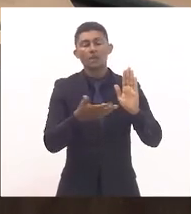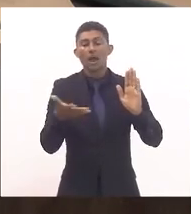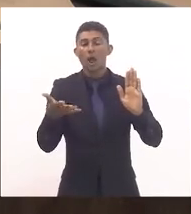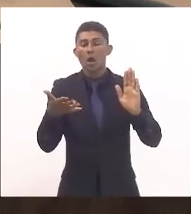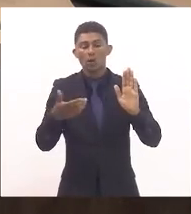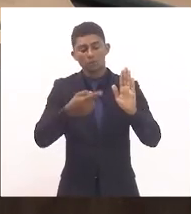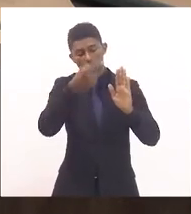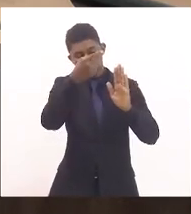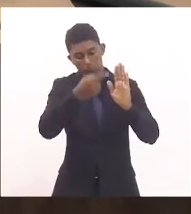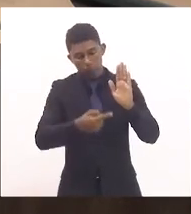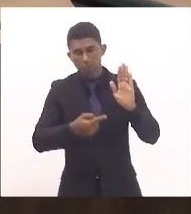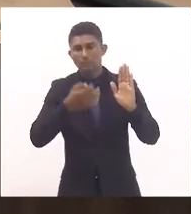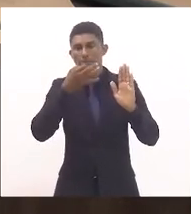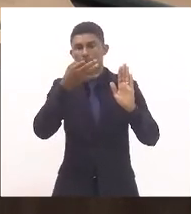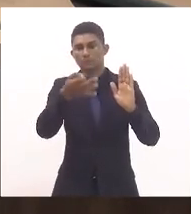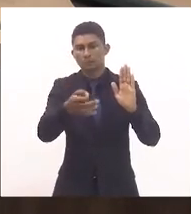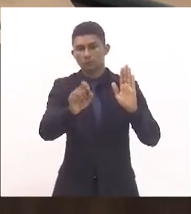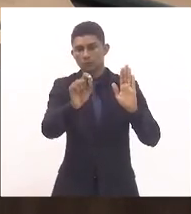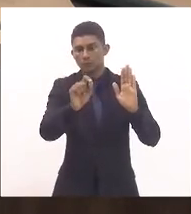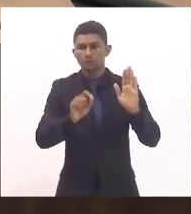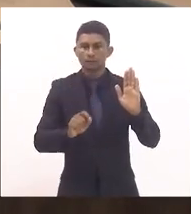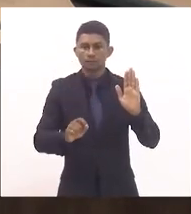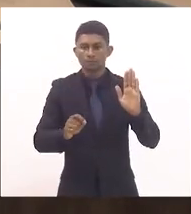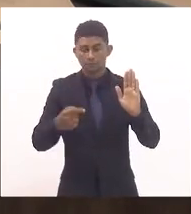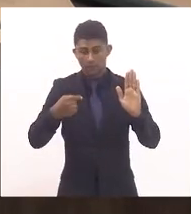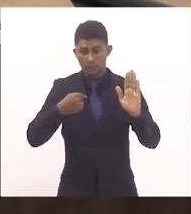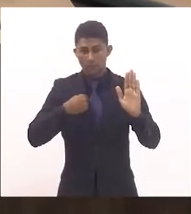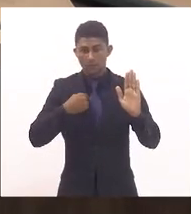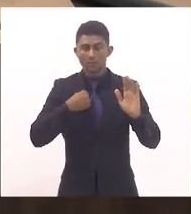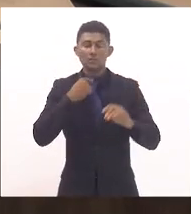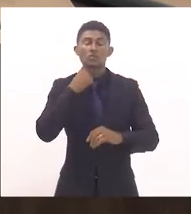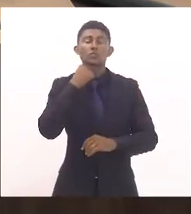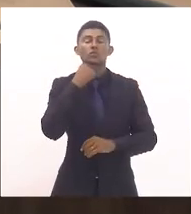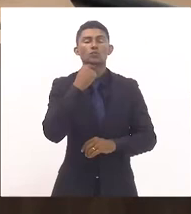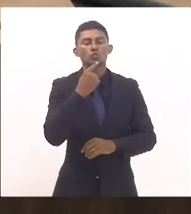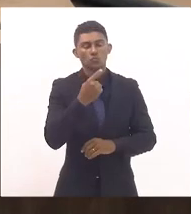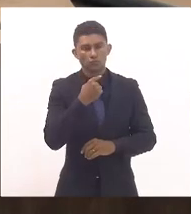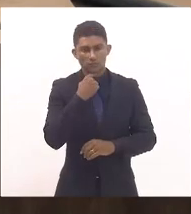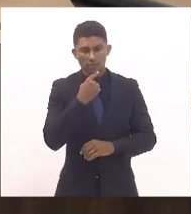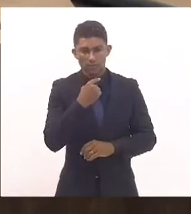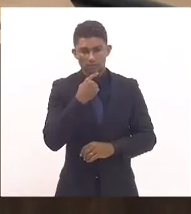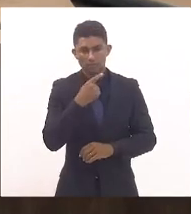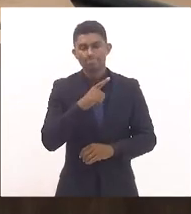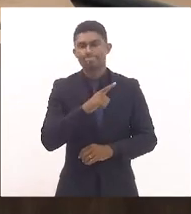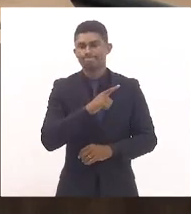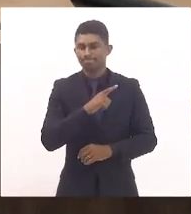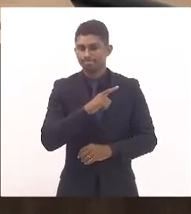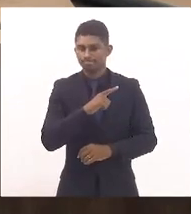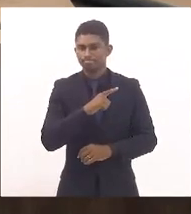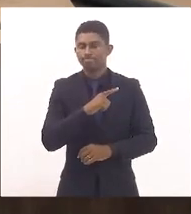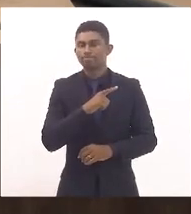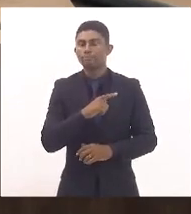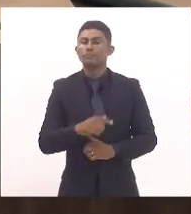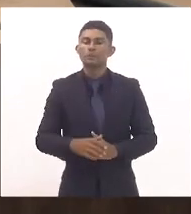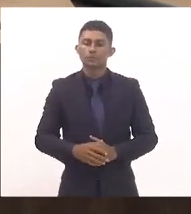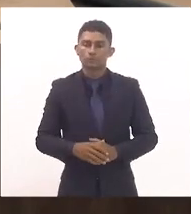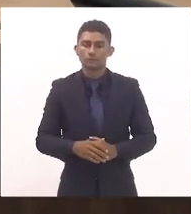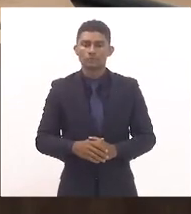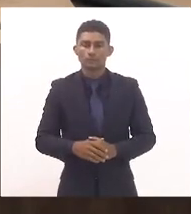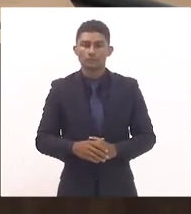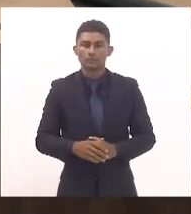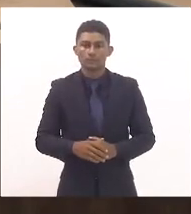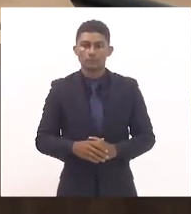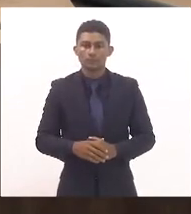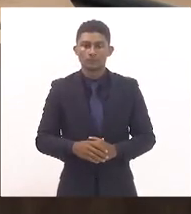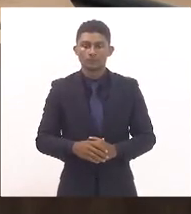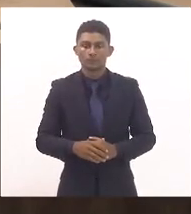Cá entre nós, eu tenho uma dúvida. Nenhuma dúvida no mérito, viu, deputado